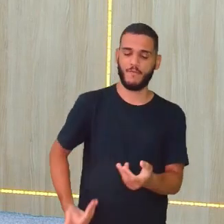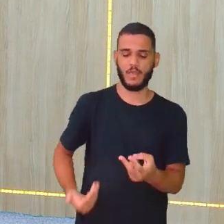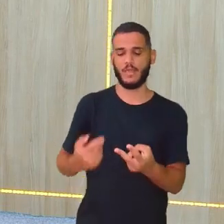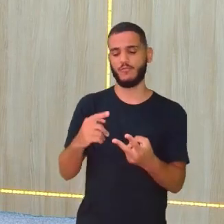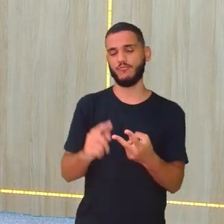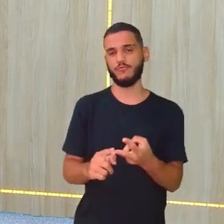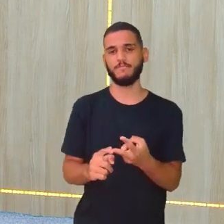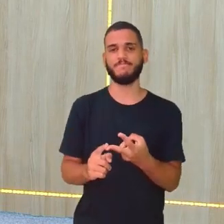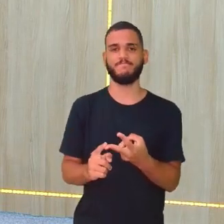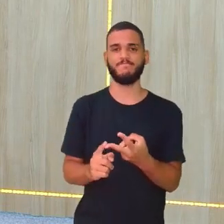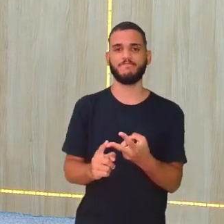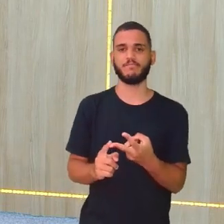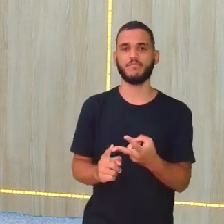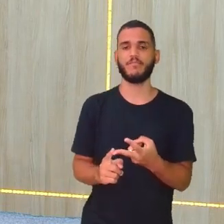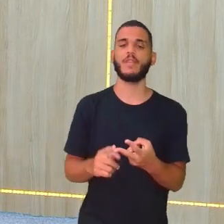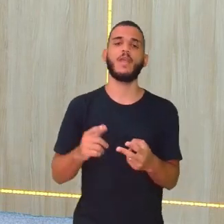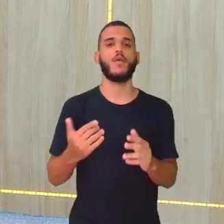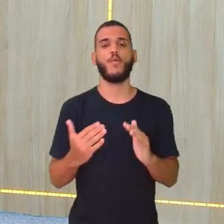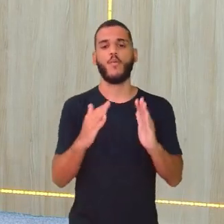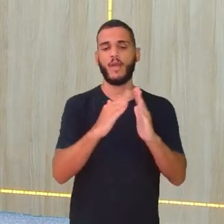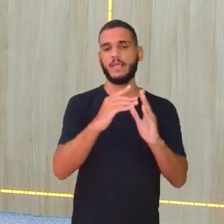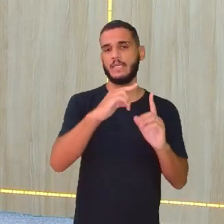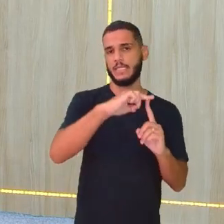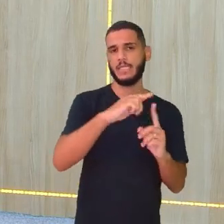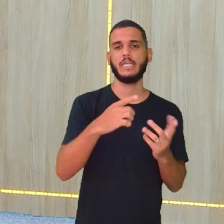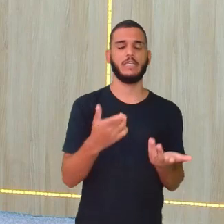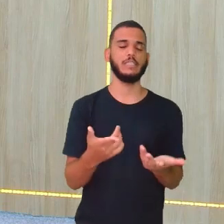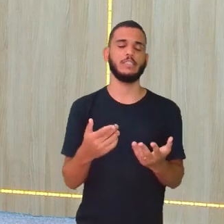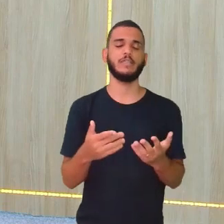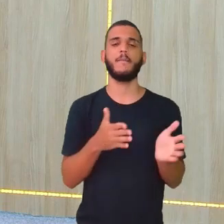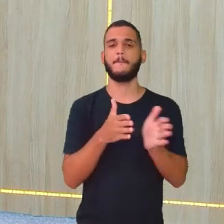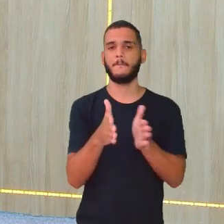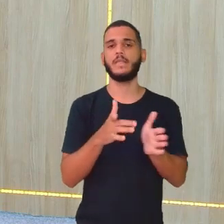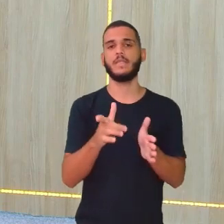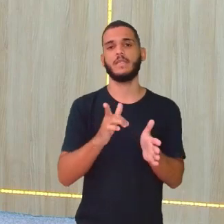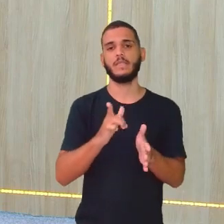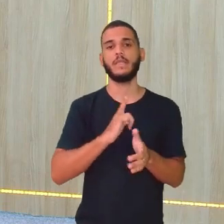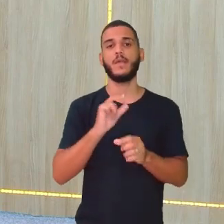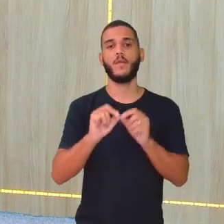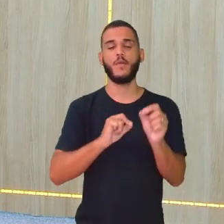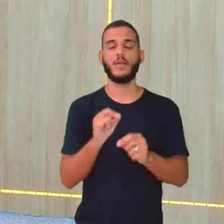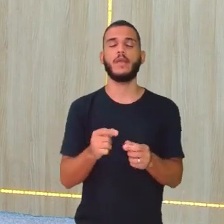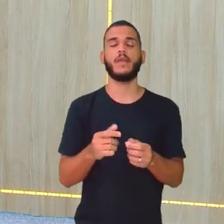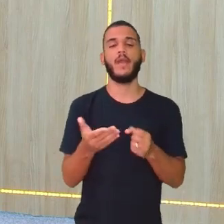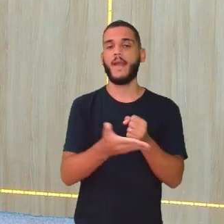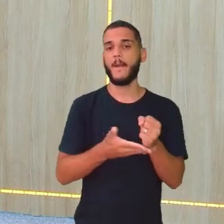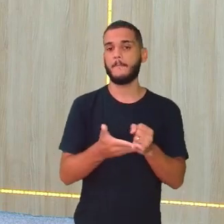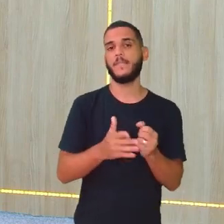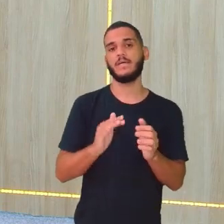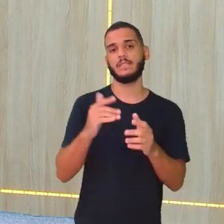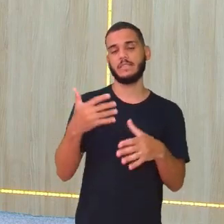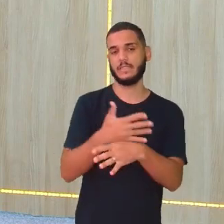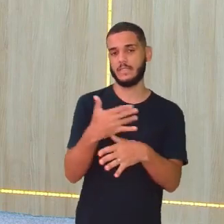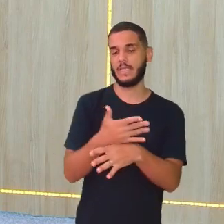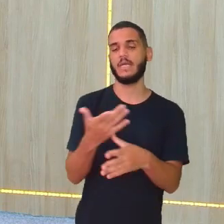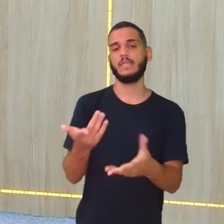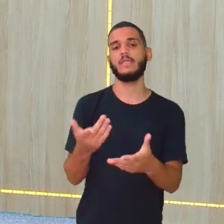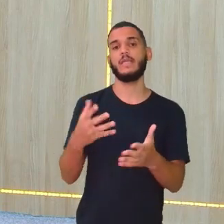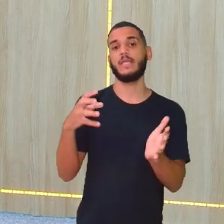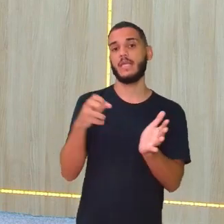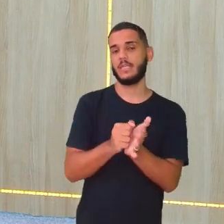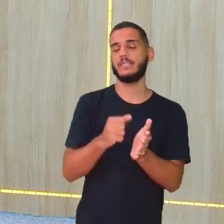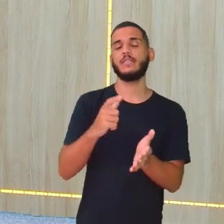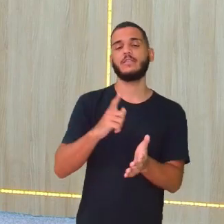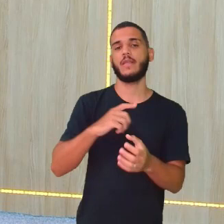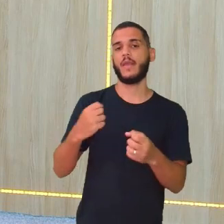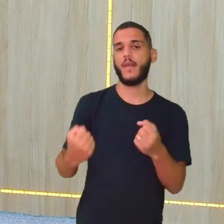seja da paróquia, que em determinado tempo pode ter sido a fonte oficial dessa cidade. Sim. Registros para dar